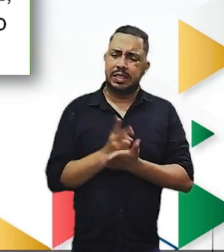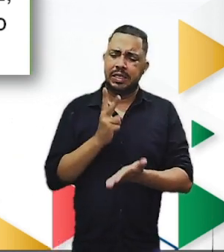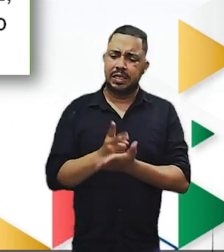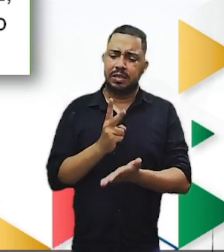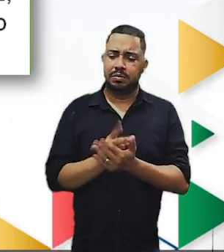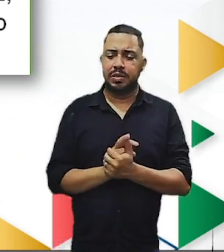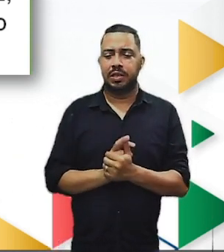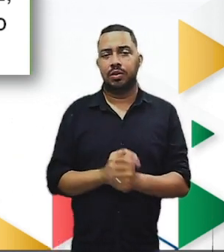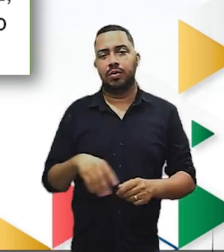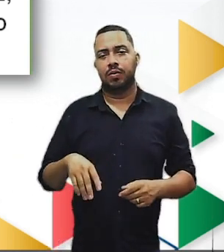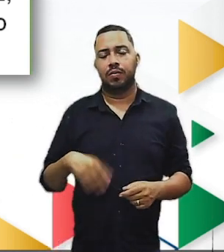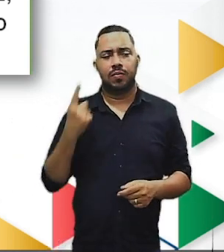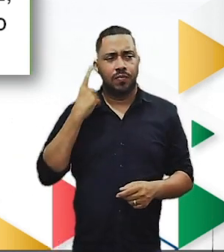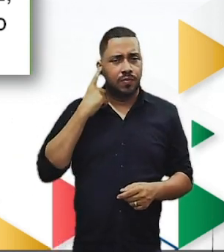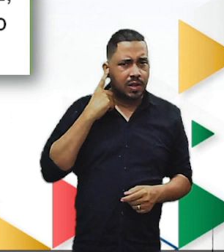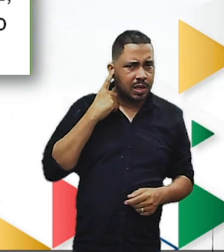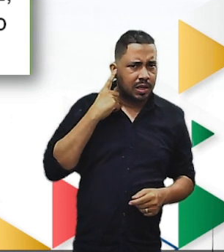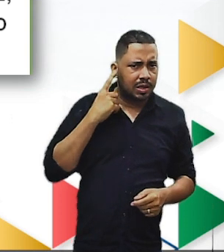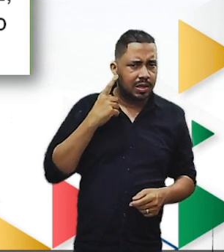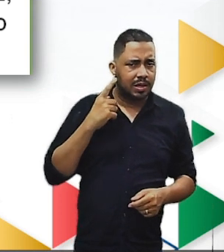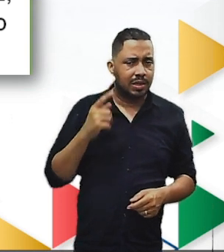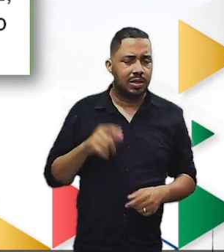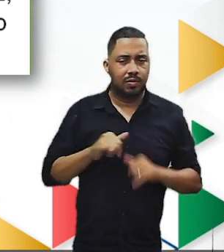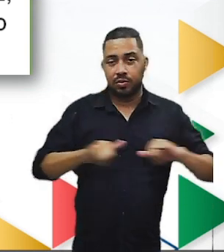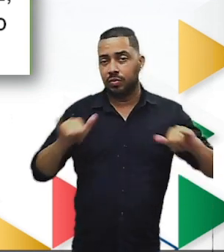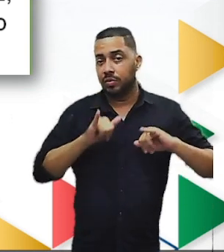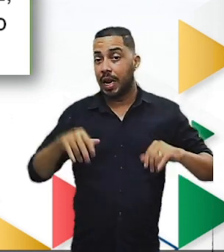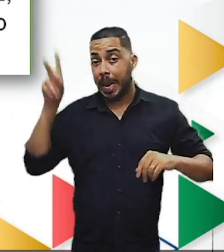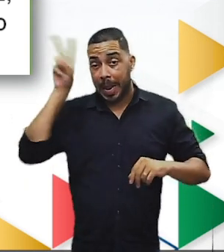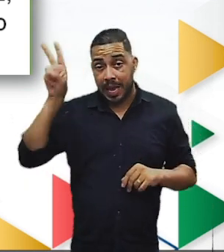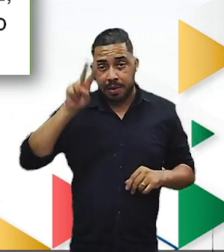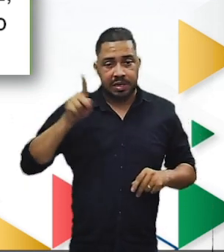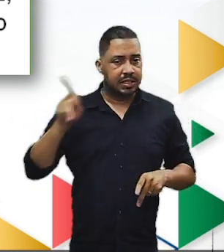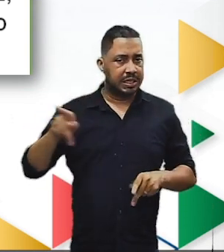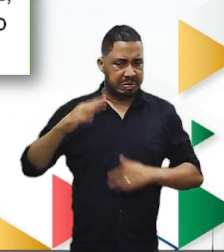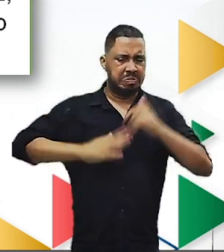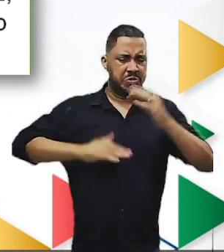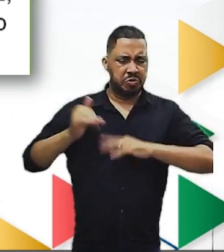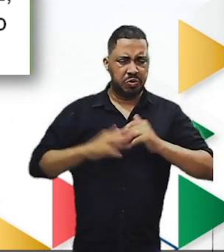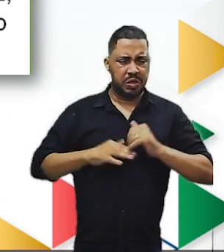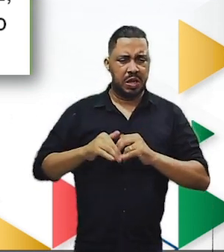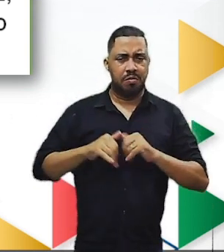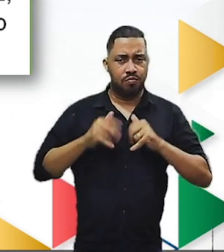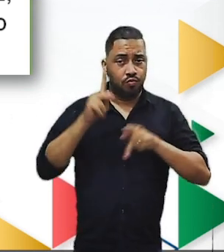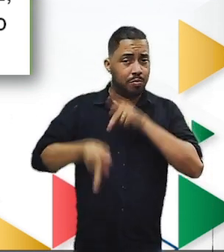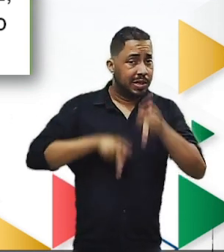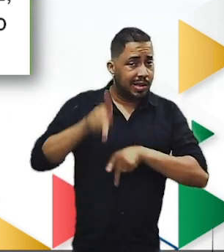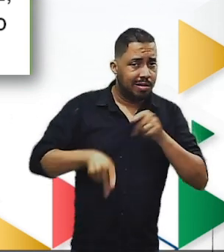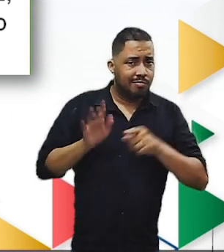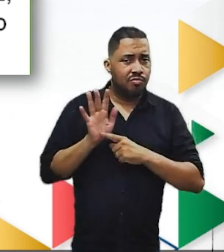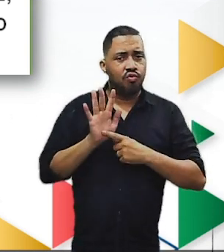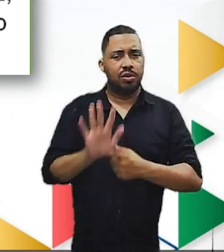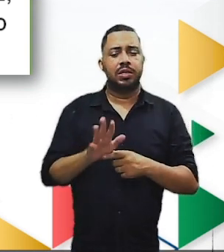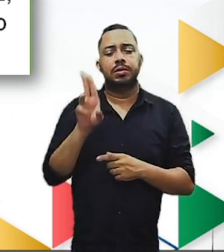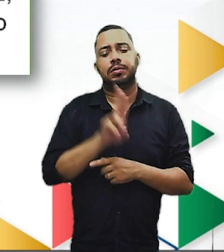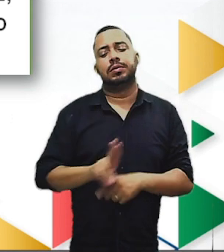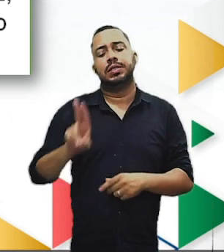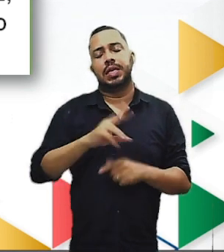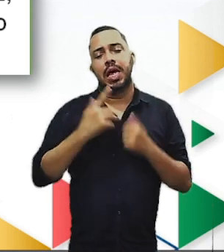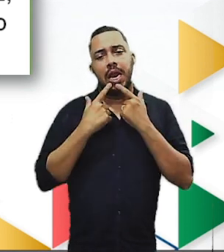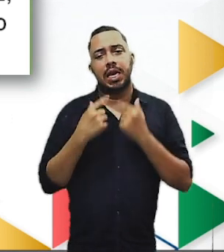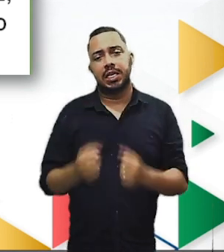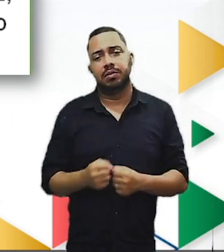ou ouvi um anúncio, lembre-se de que os publicitários, tornar público, mostrar, estão usando a